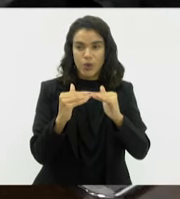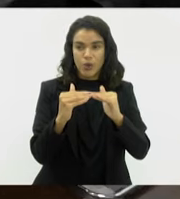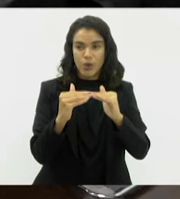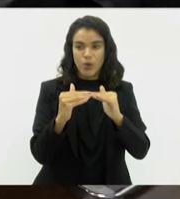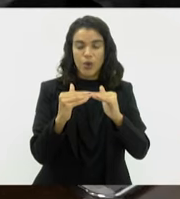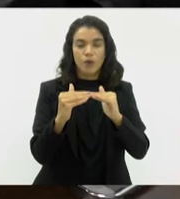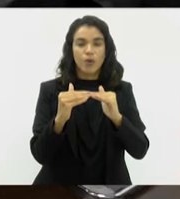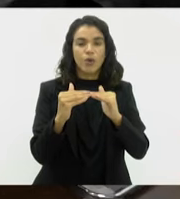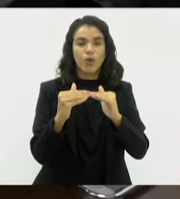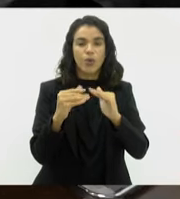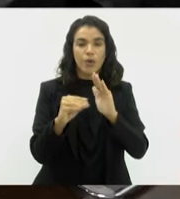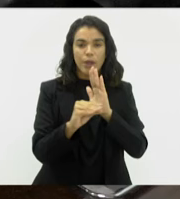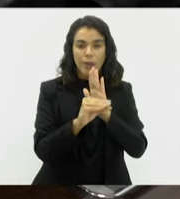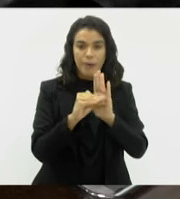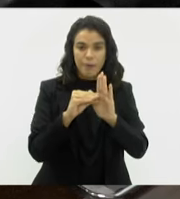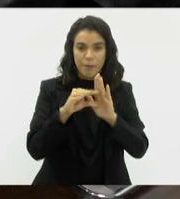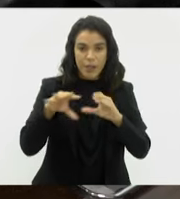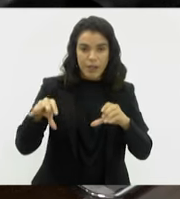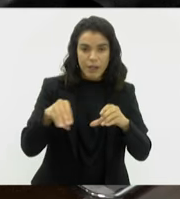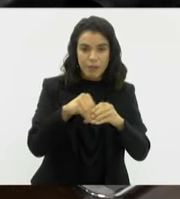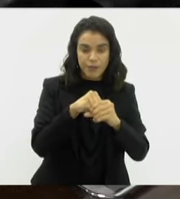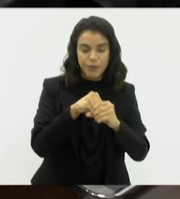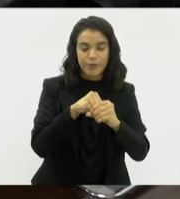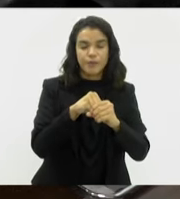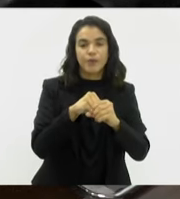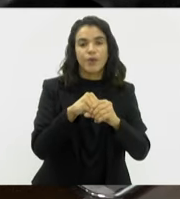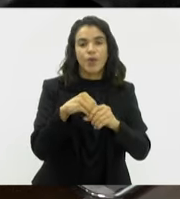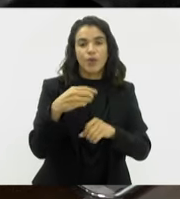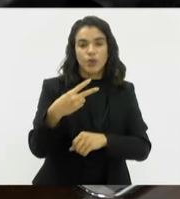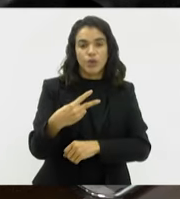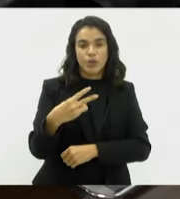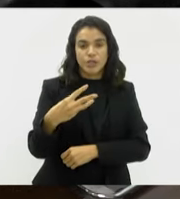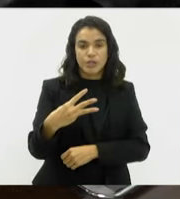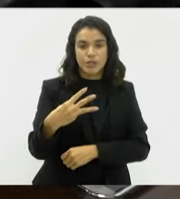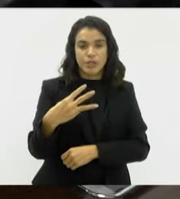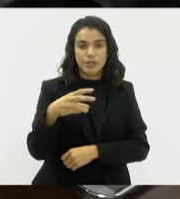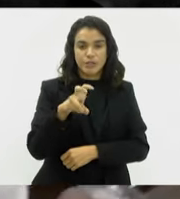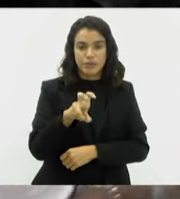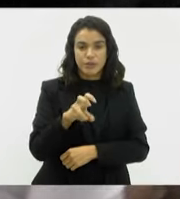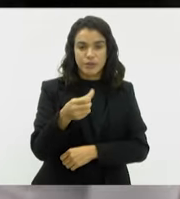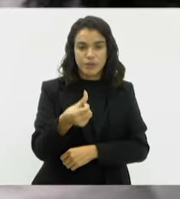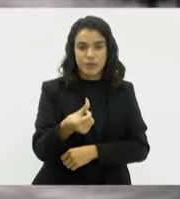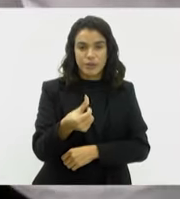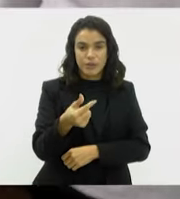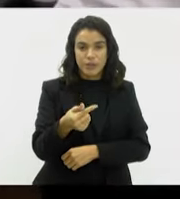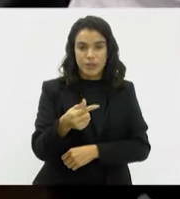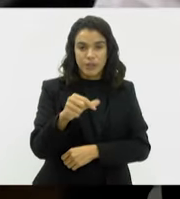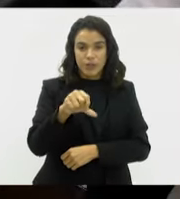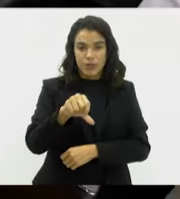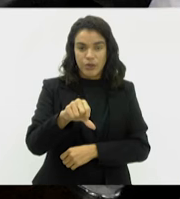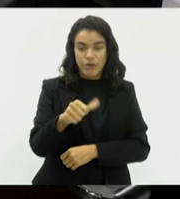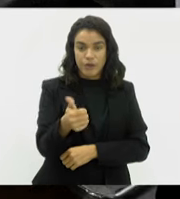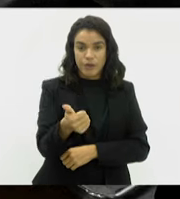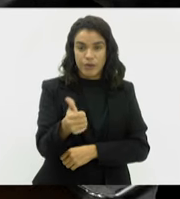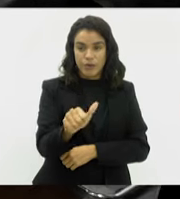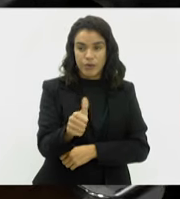com subemenda aglutinativa às emendas 2, 3, 5, 6, 7, 9 e